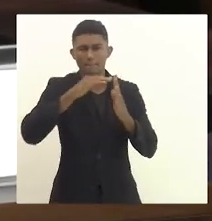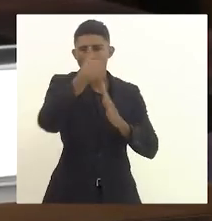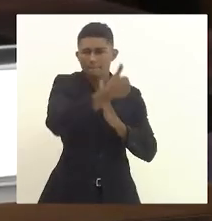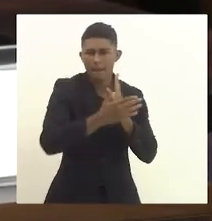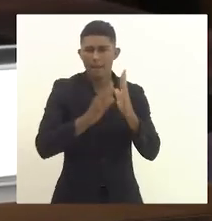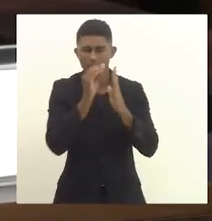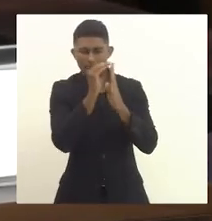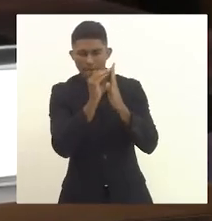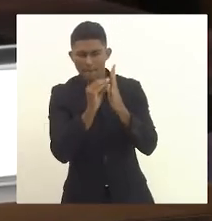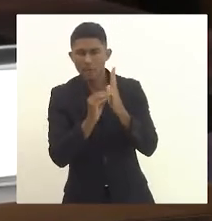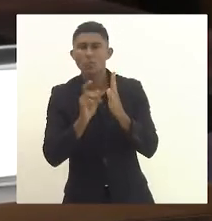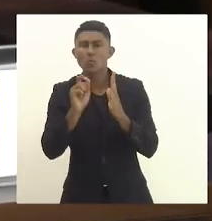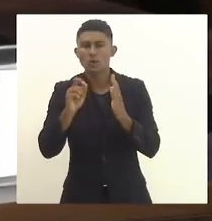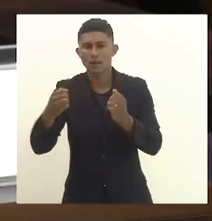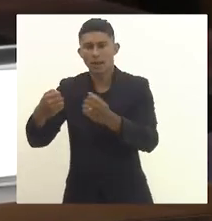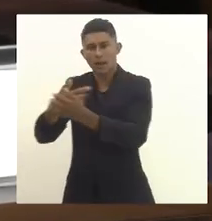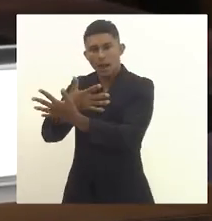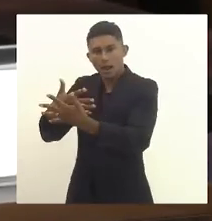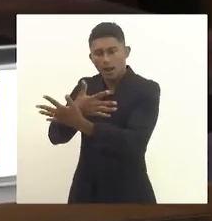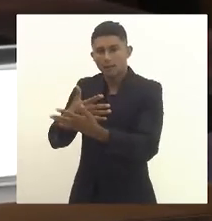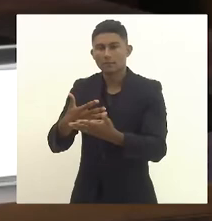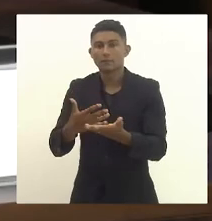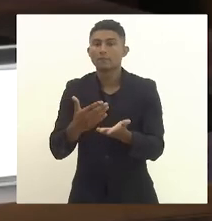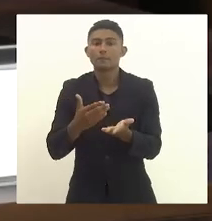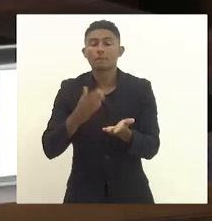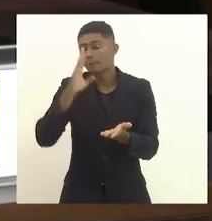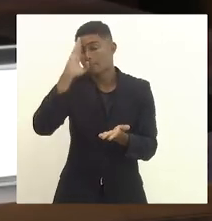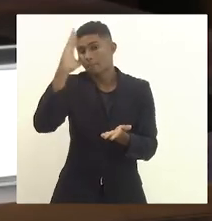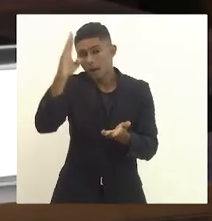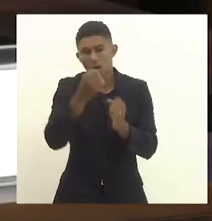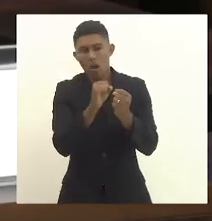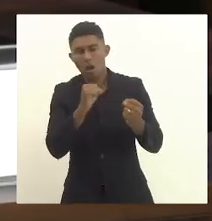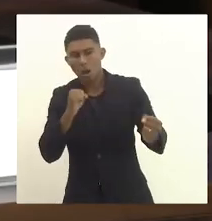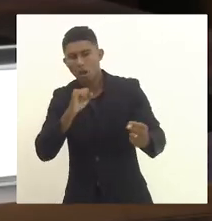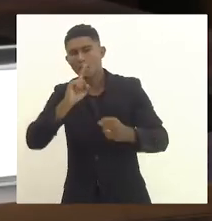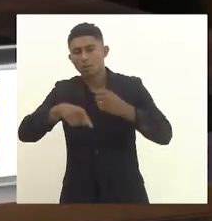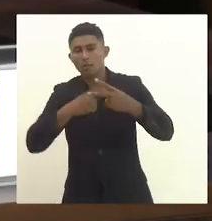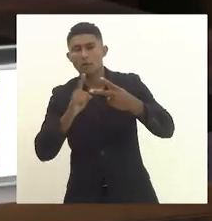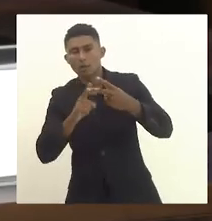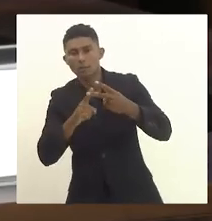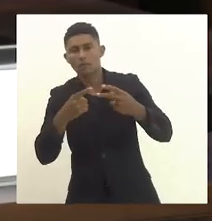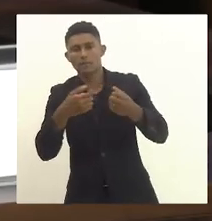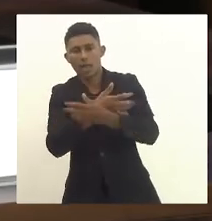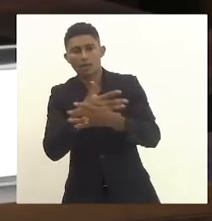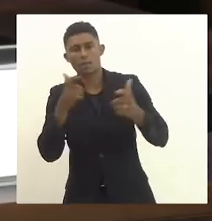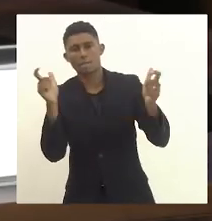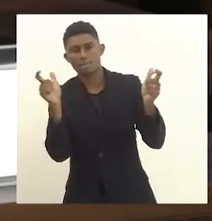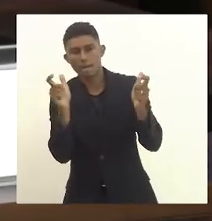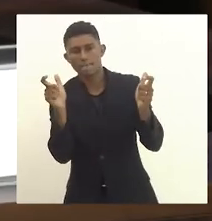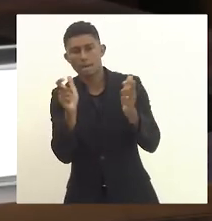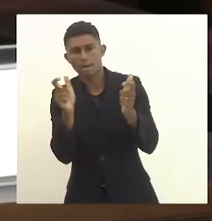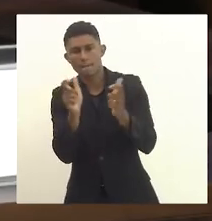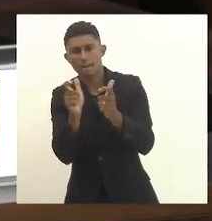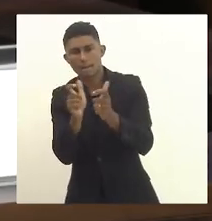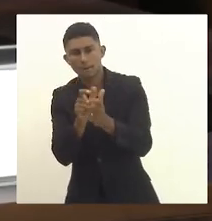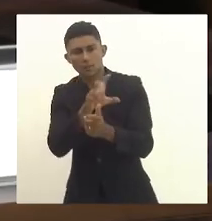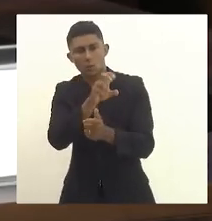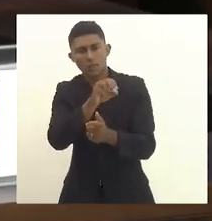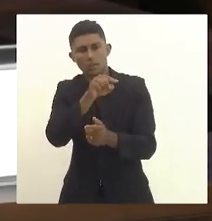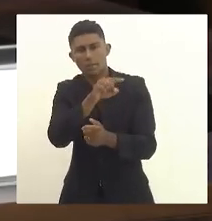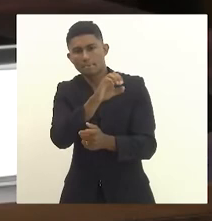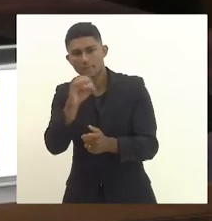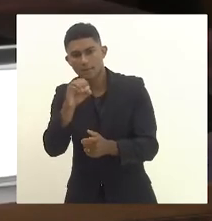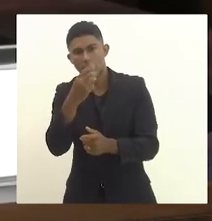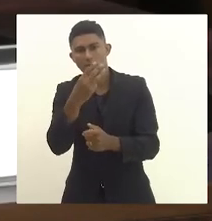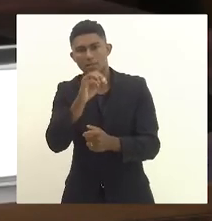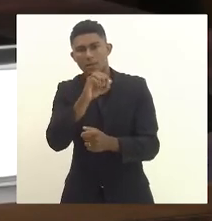capitais, depois 500 mil habitantes, 200 mil habitantes, 100 mil habitantes, 50 mil e 30 mil, até chegar à cobertura completa, com obrigação